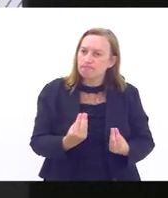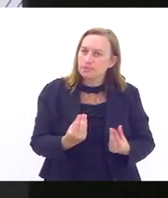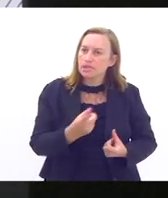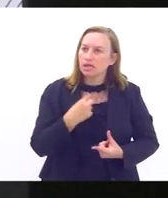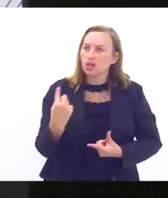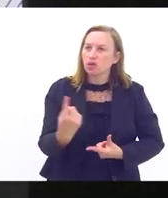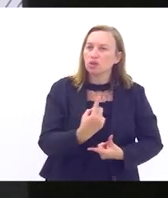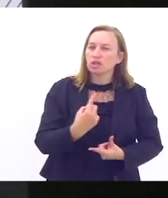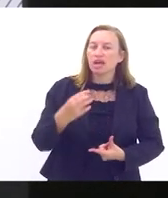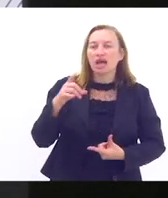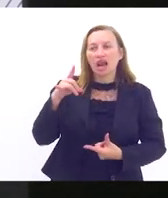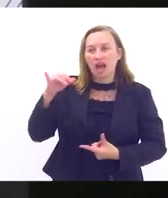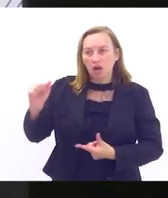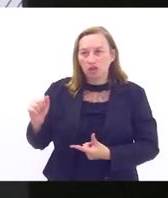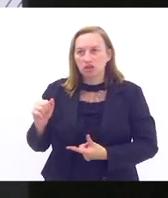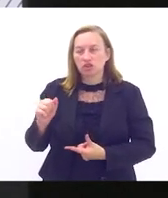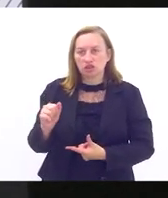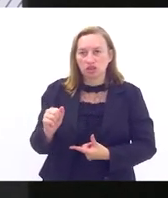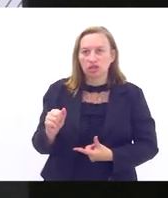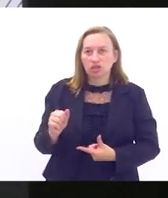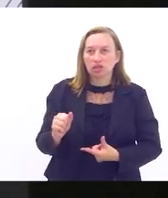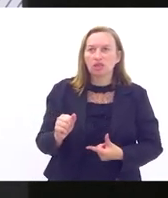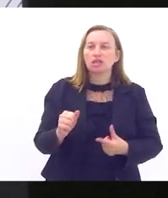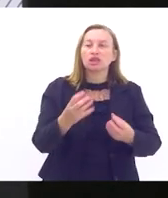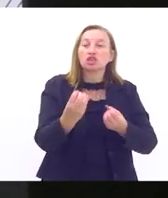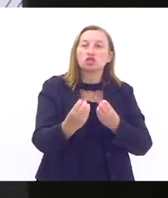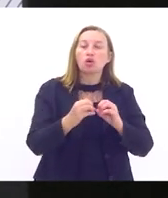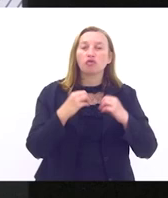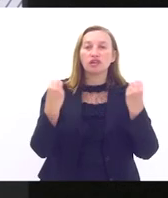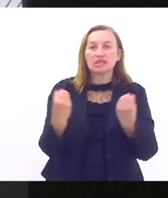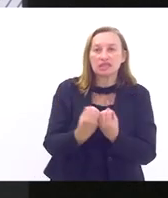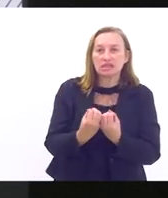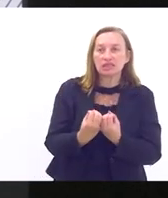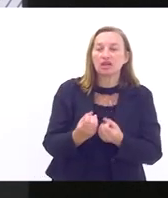da nossa Cláudia Barbosa, né, nas oficinas